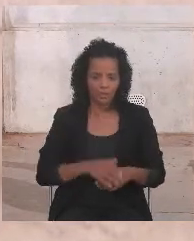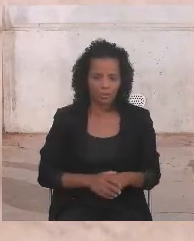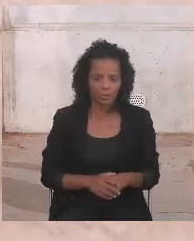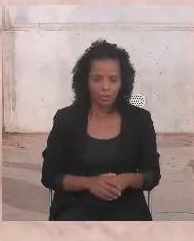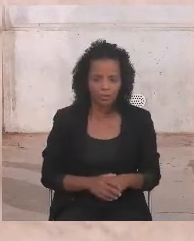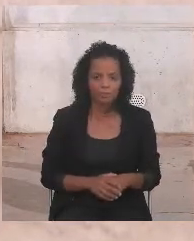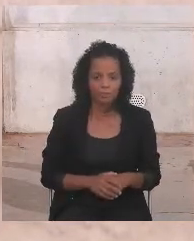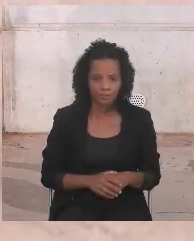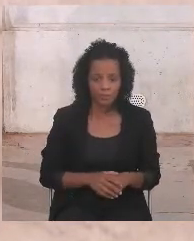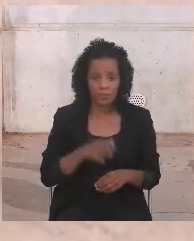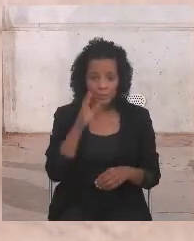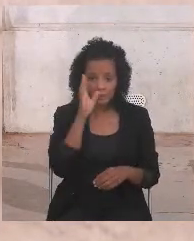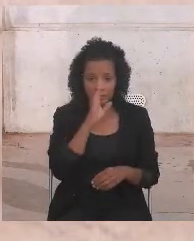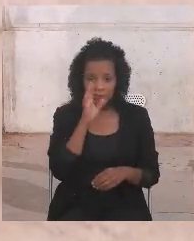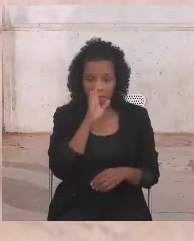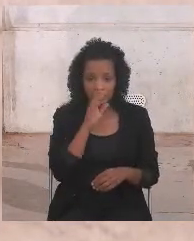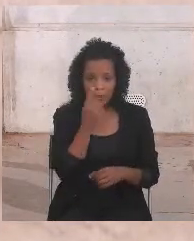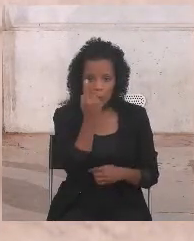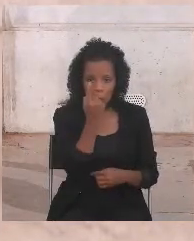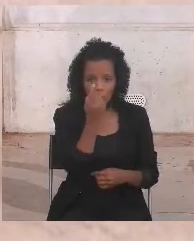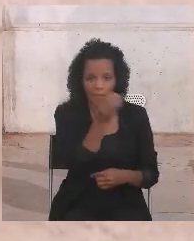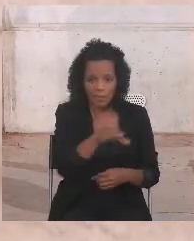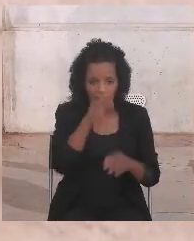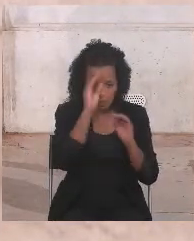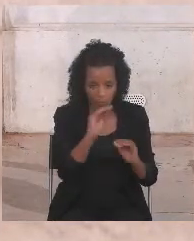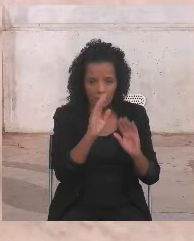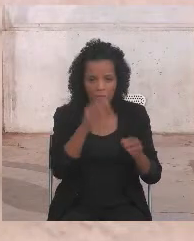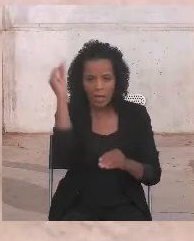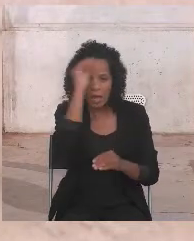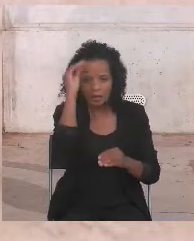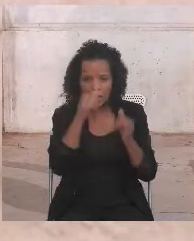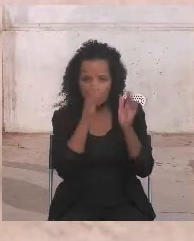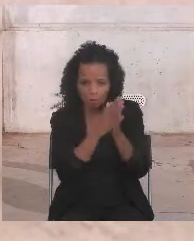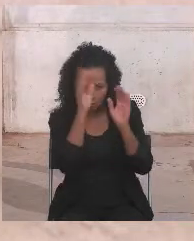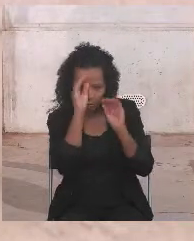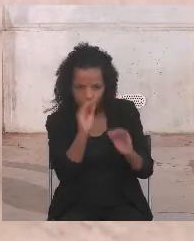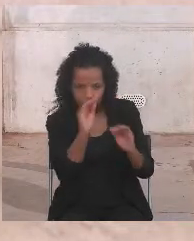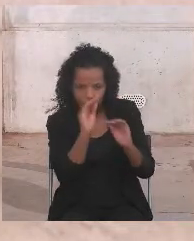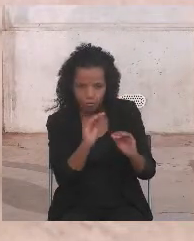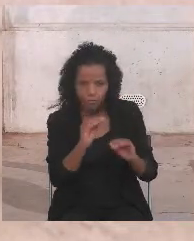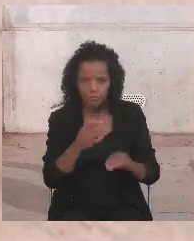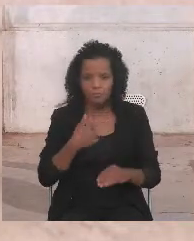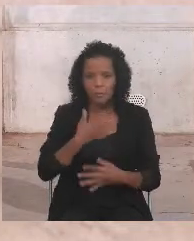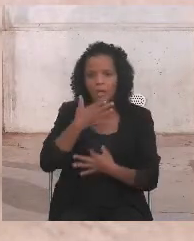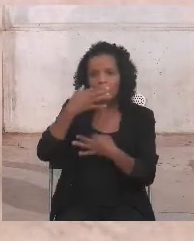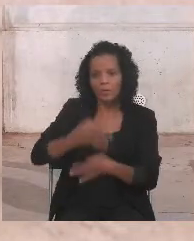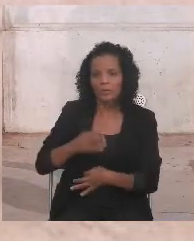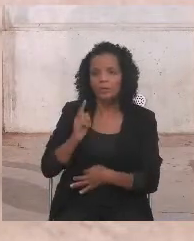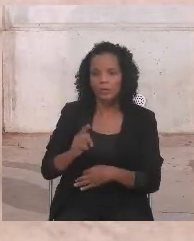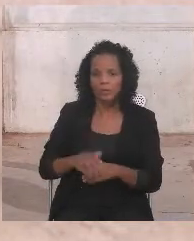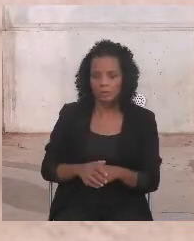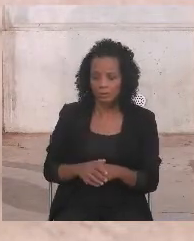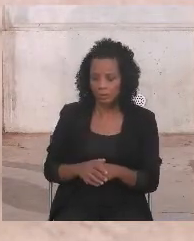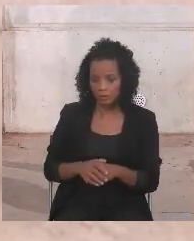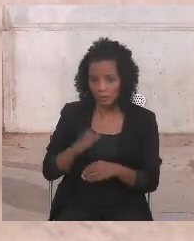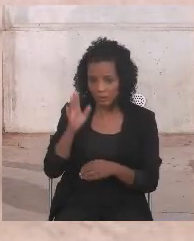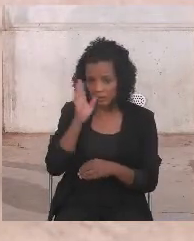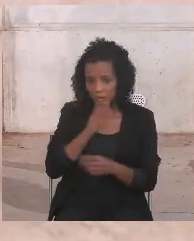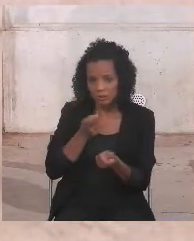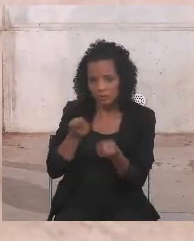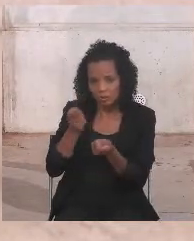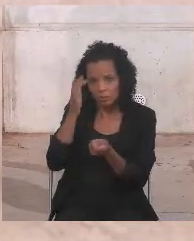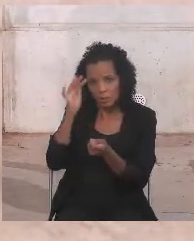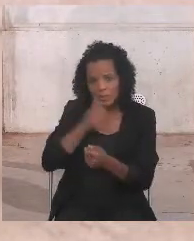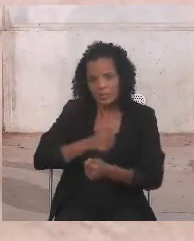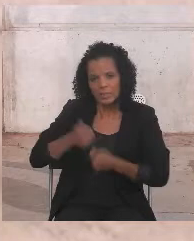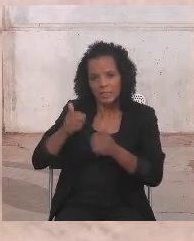toda uma aldeia para educar uma só criança. Eu acredito que é preciso toda uma comunidade para gerir e